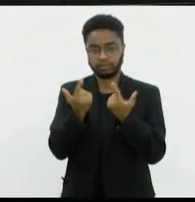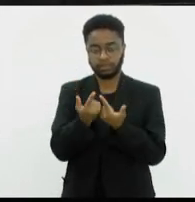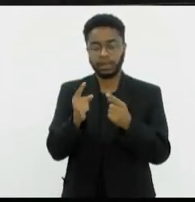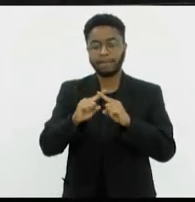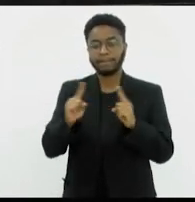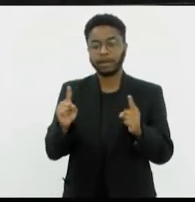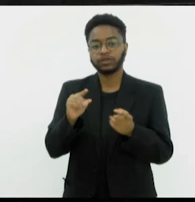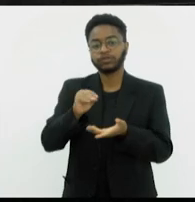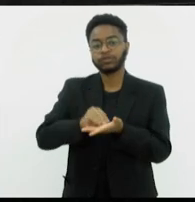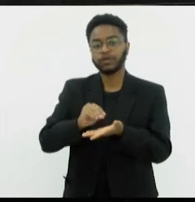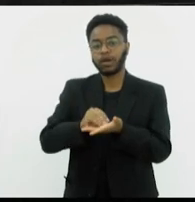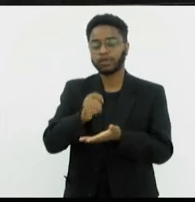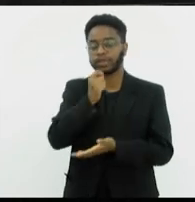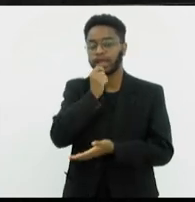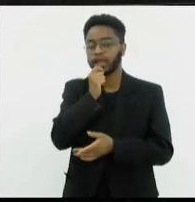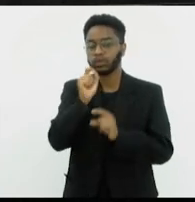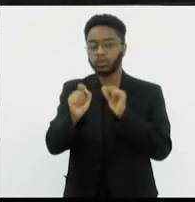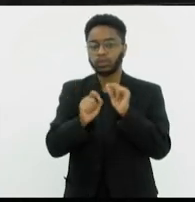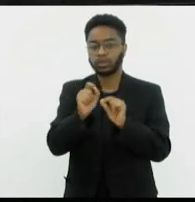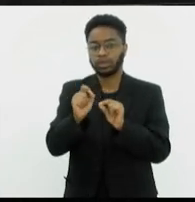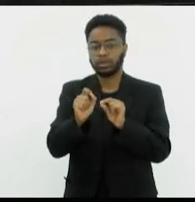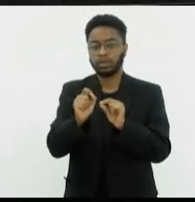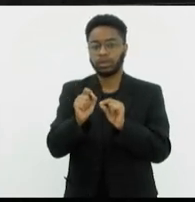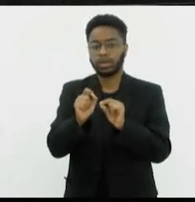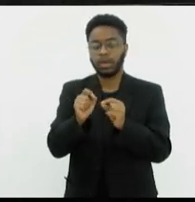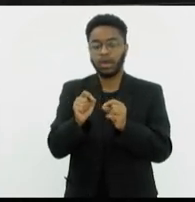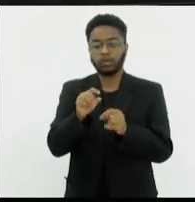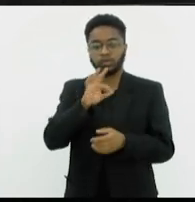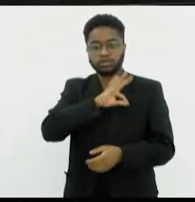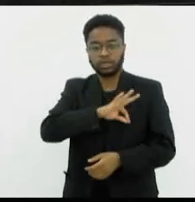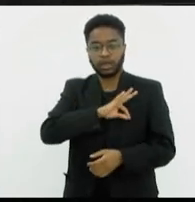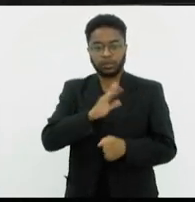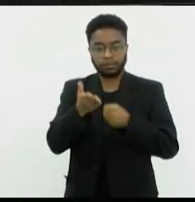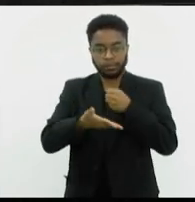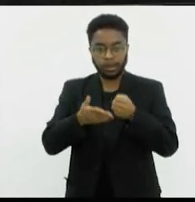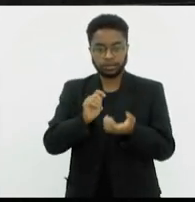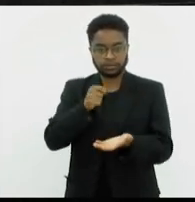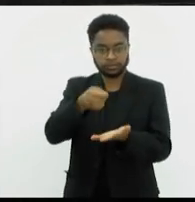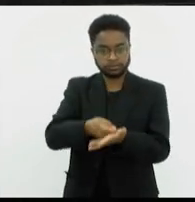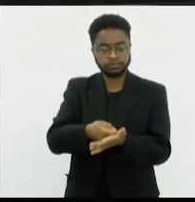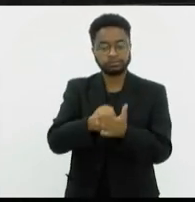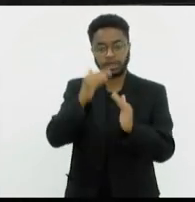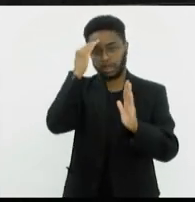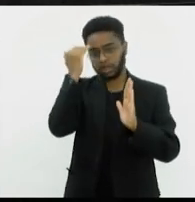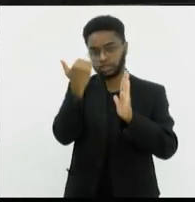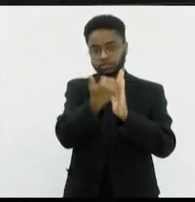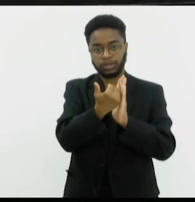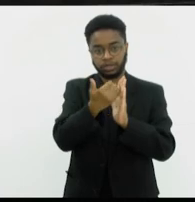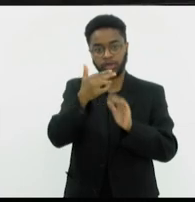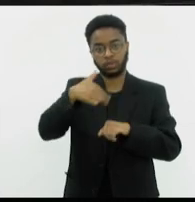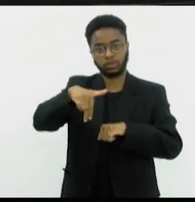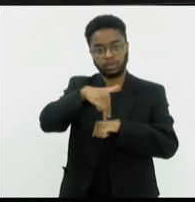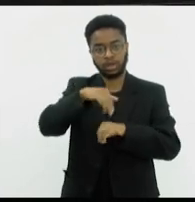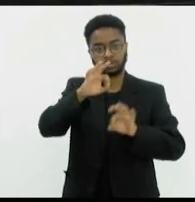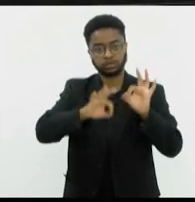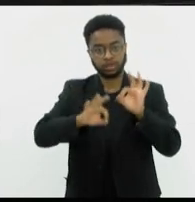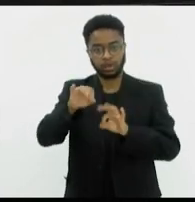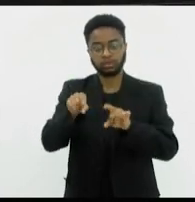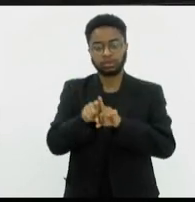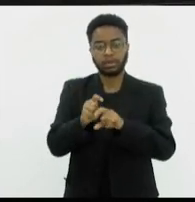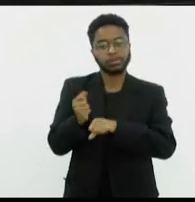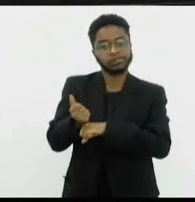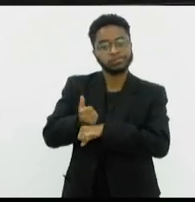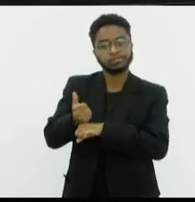não temos a implementação plena do piso nacional do magistério, respeitando o plano de carreira